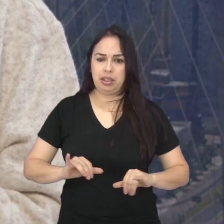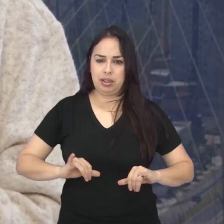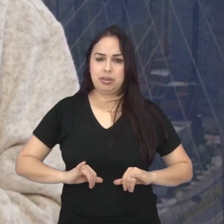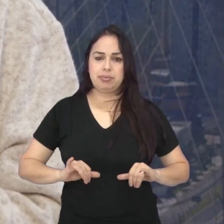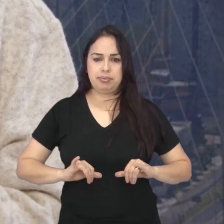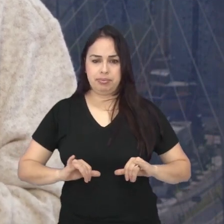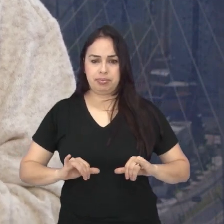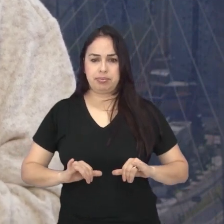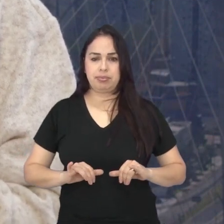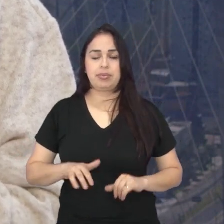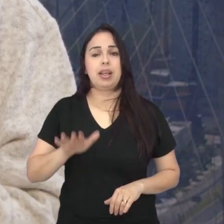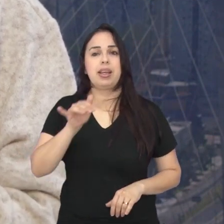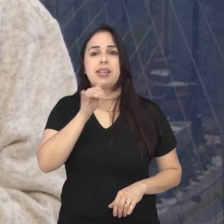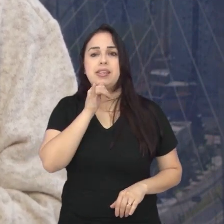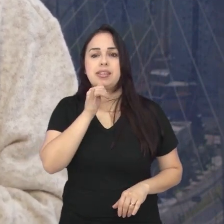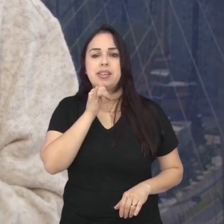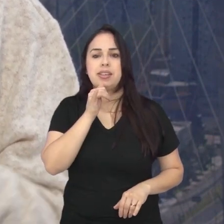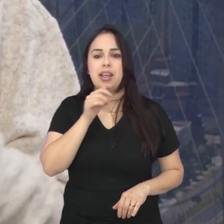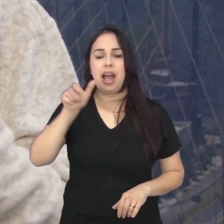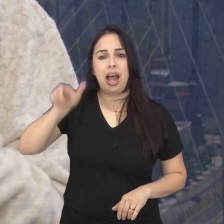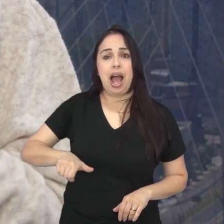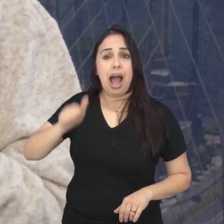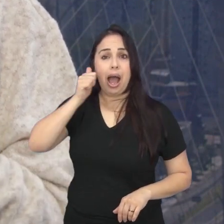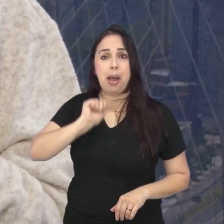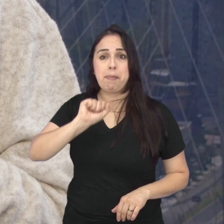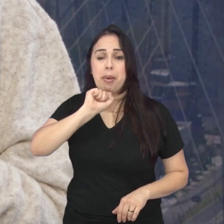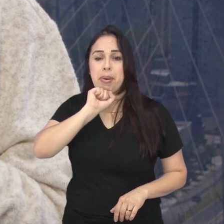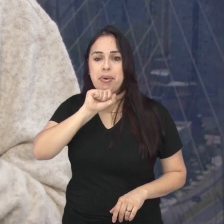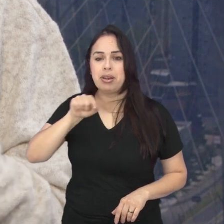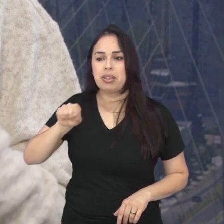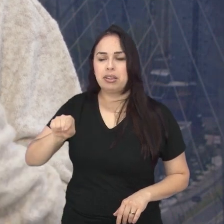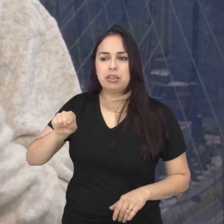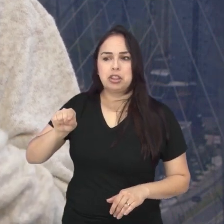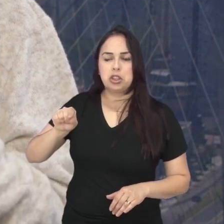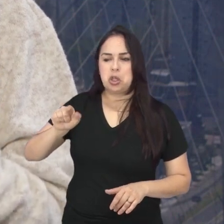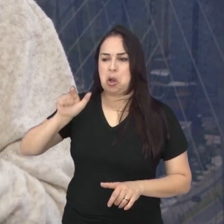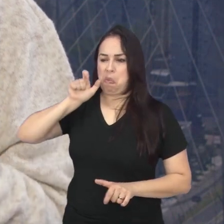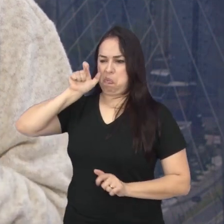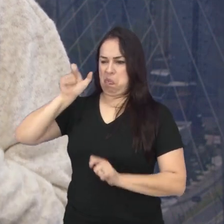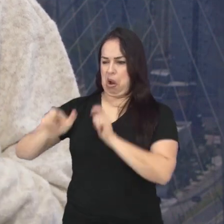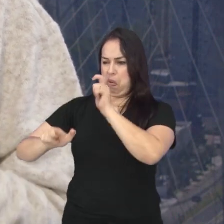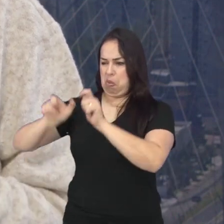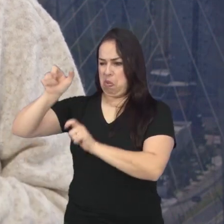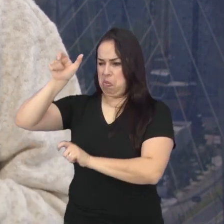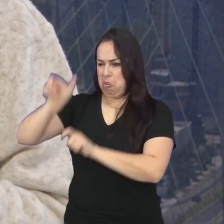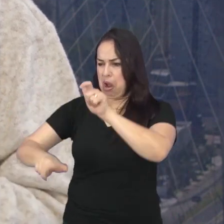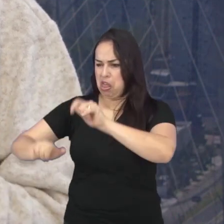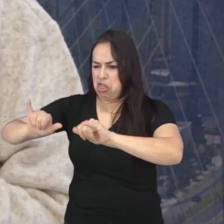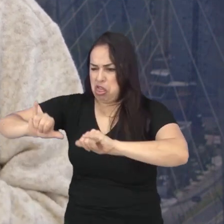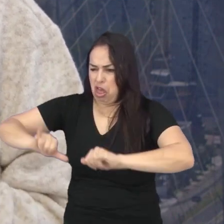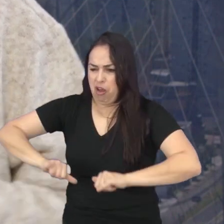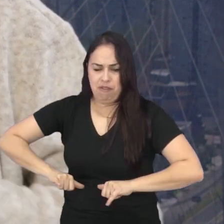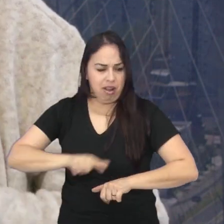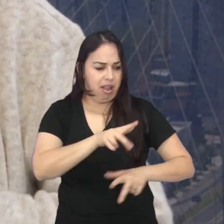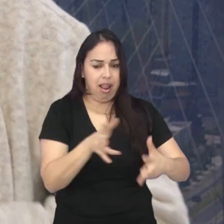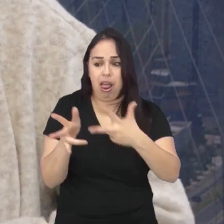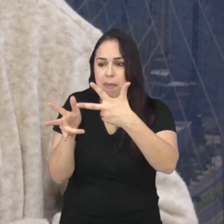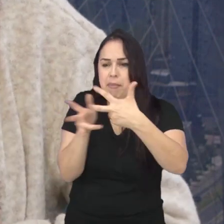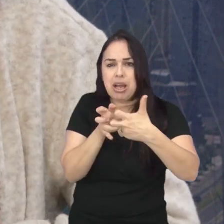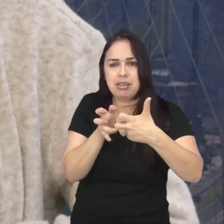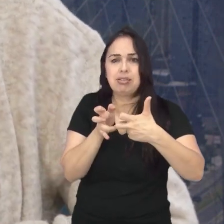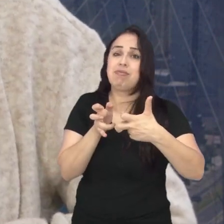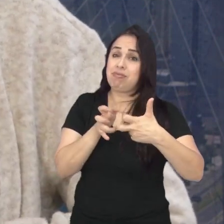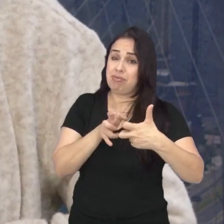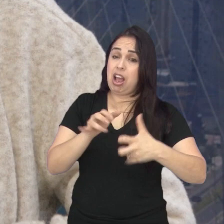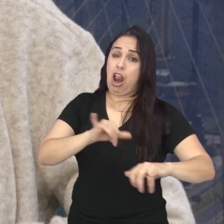retirada de ter uma mãe com o seu psico tempo integral, entende? Então isso é